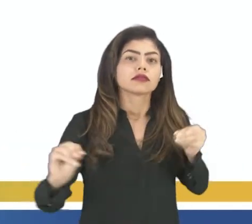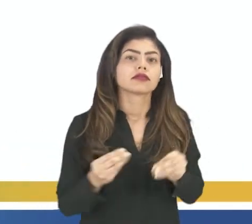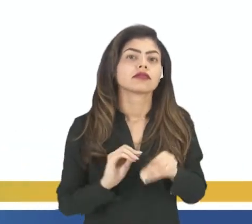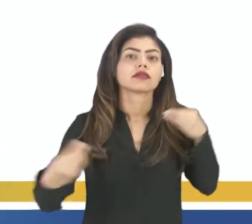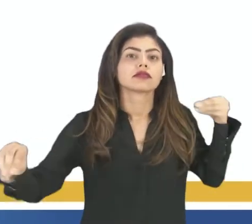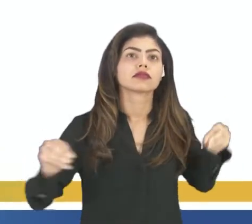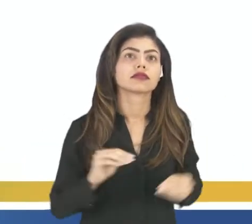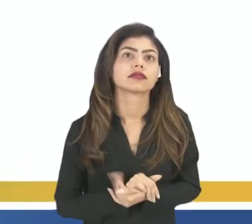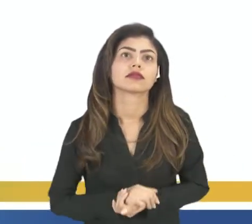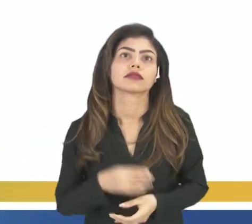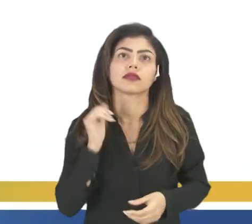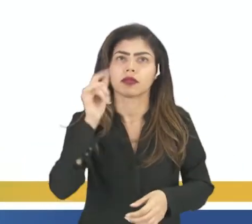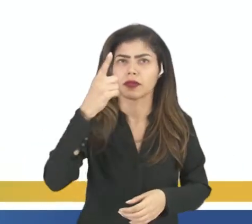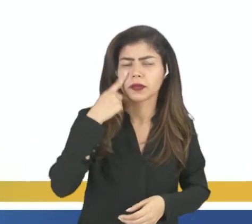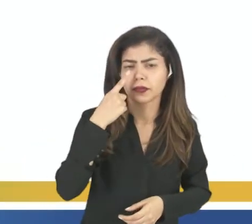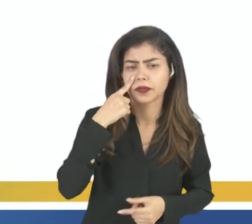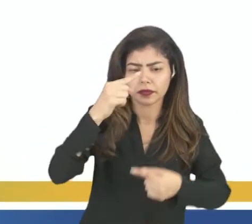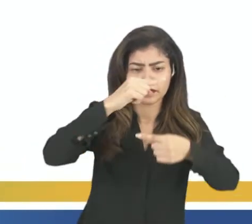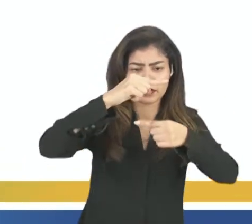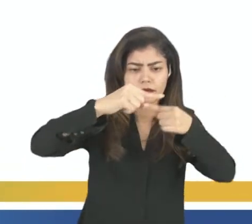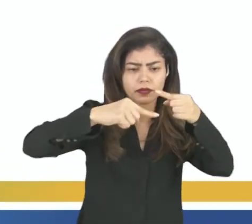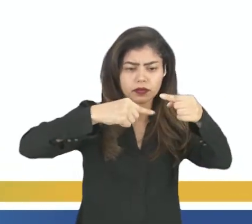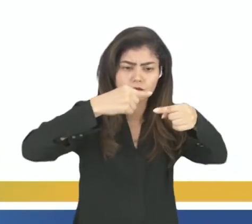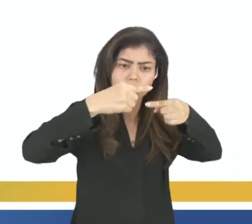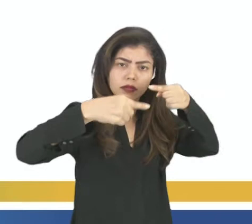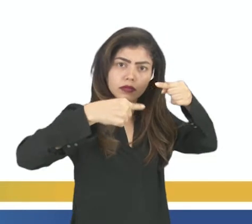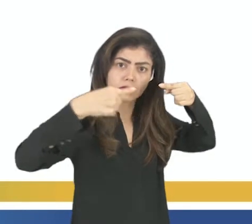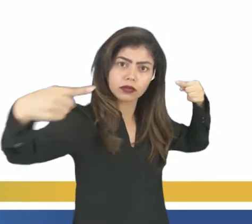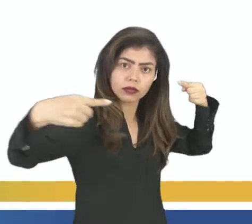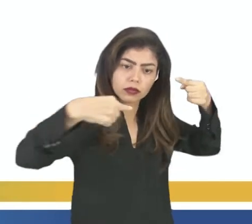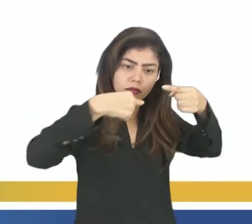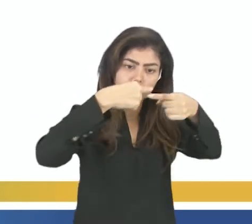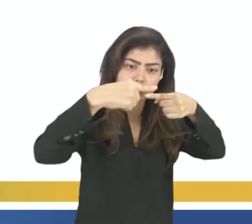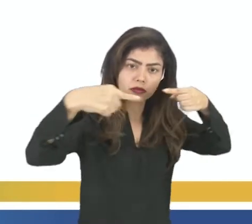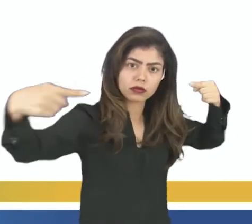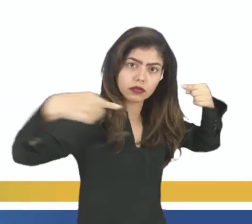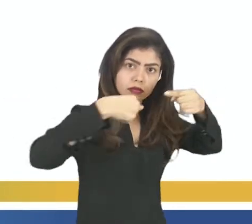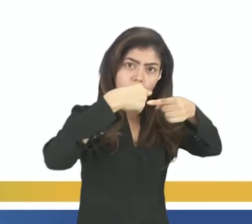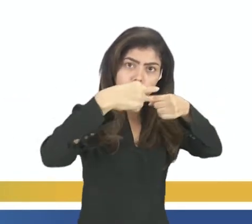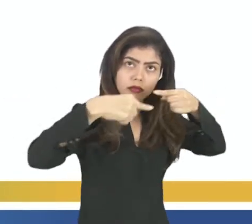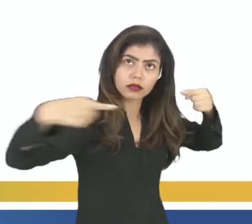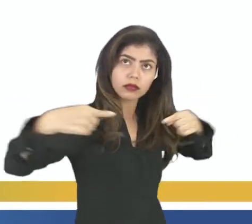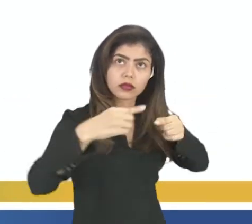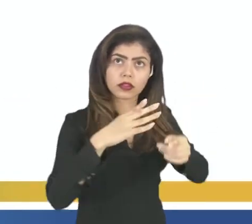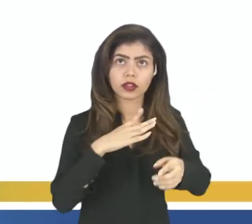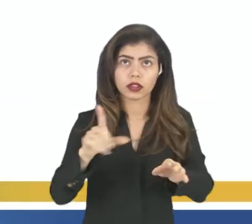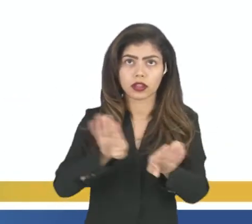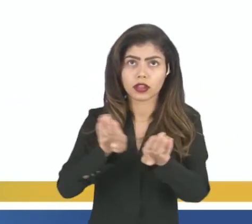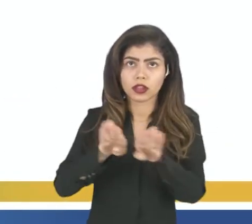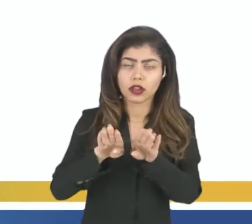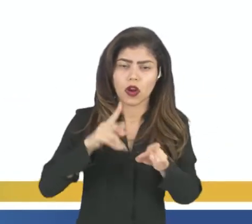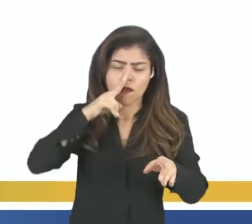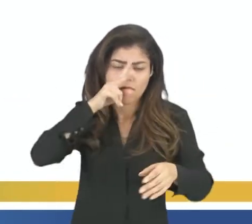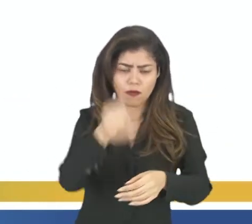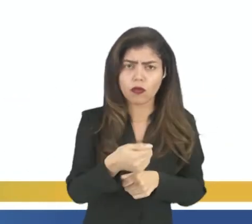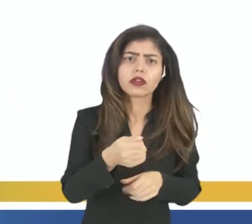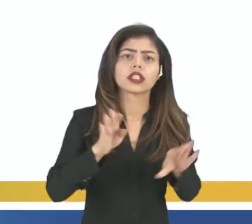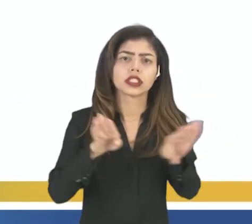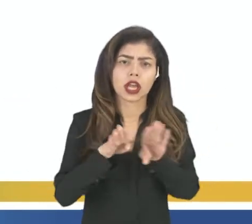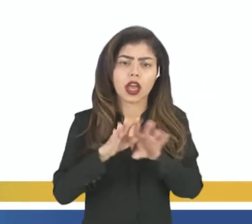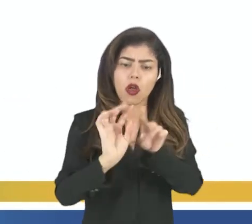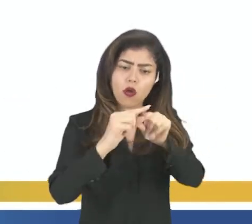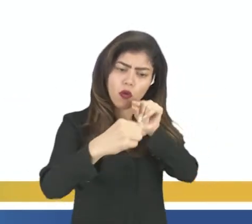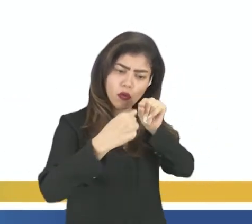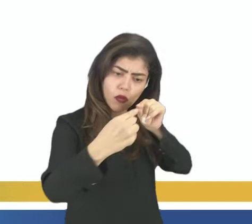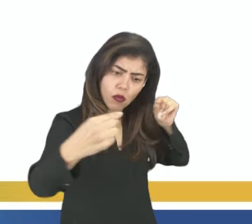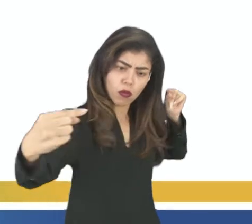Observe que quando uma mola sofre uma deformação em regime elástico, aplicando-lhe uma força F, surge uma força